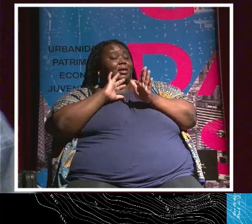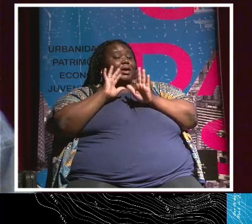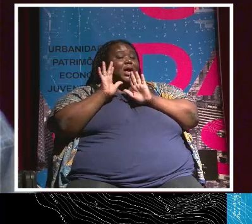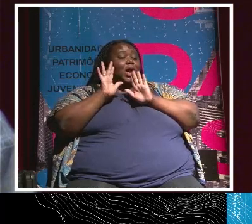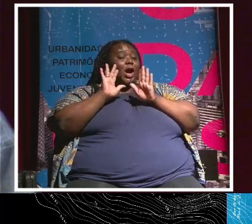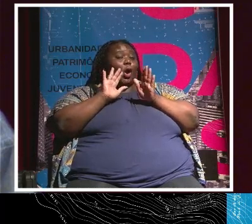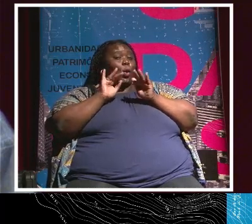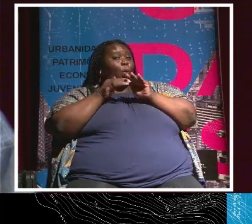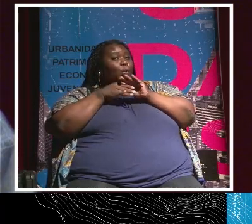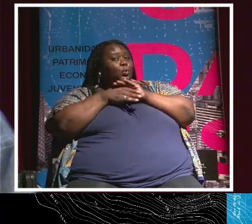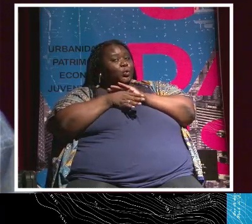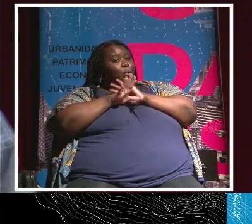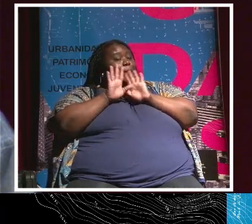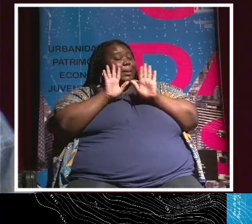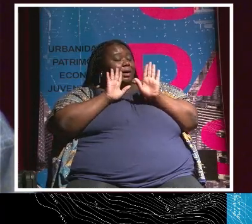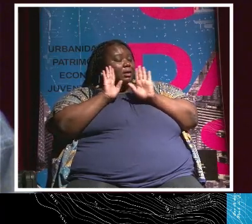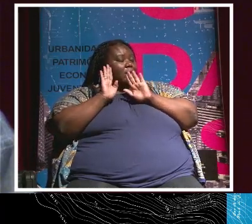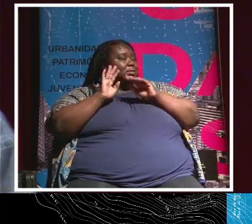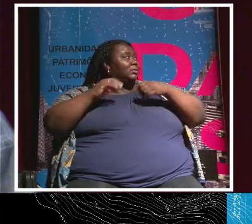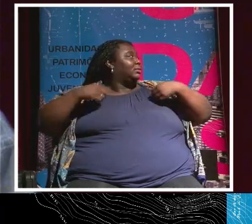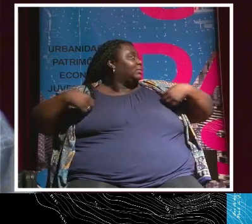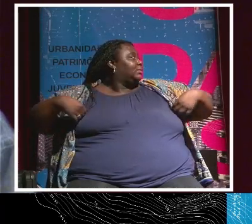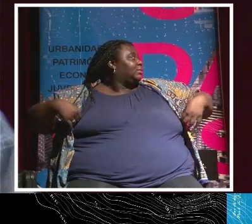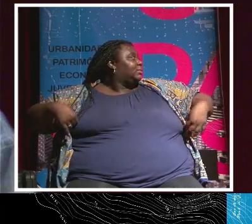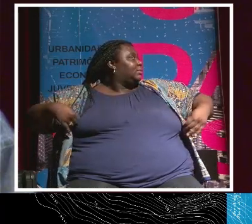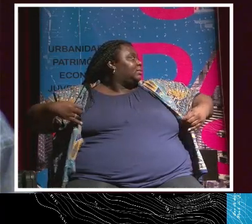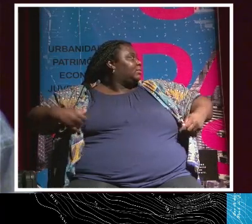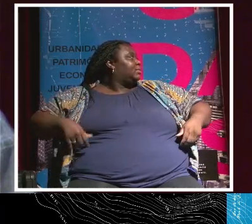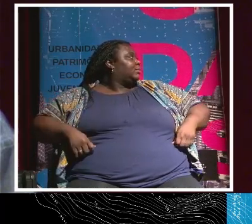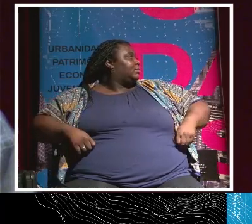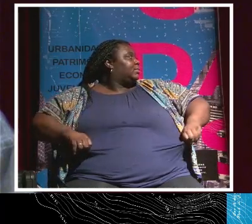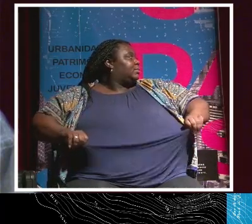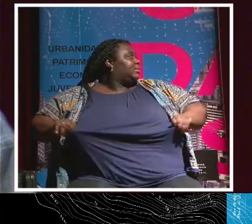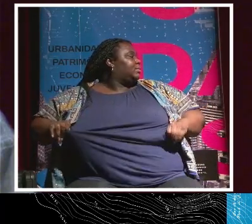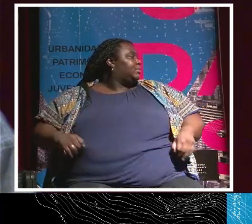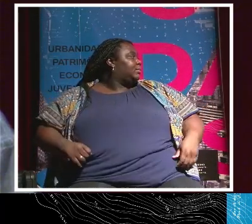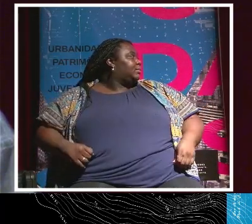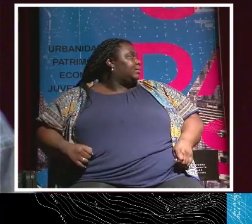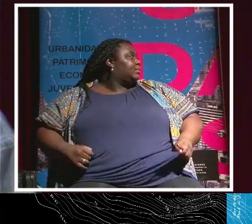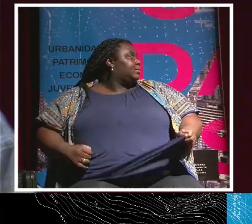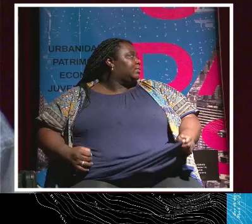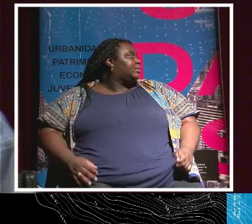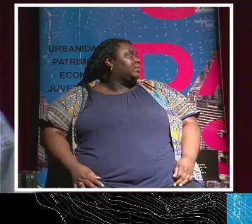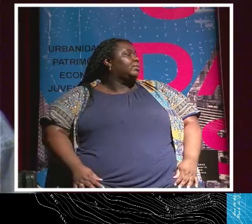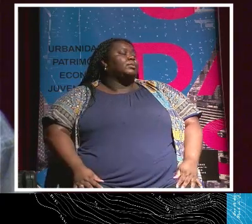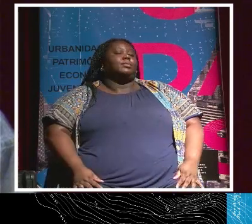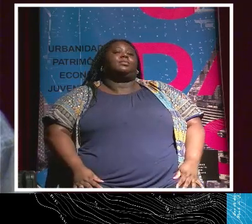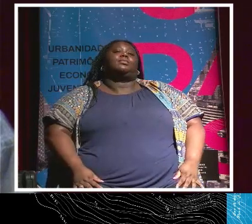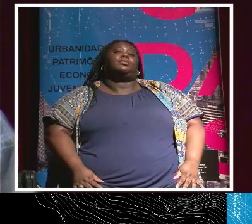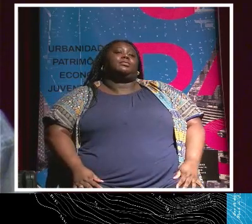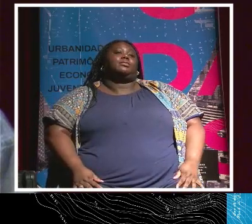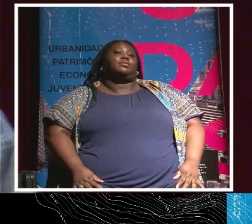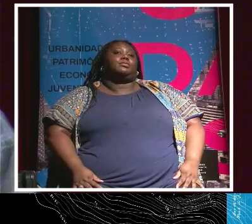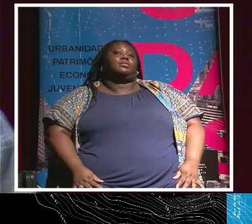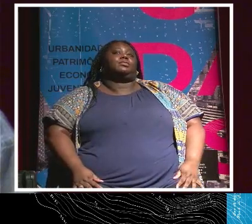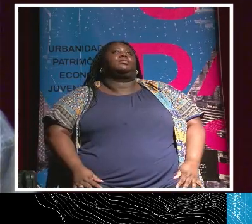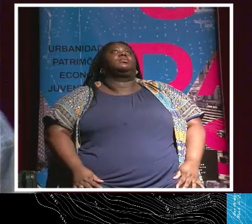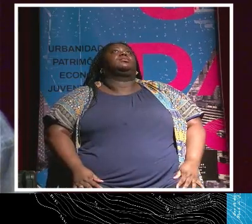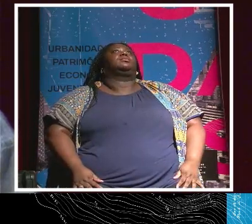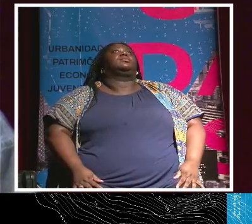assim, meio desestruturado. A proposição, assim, partindo da